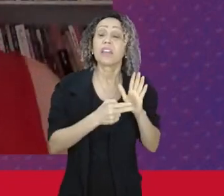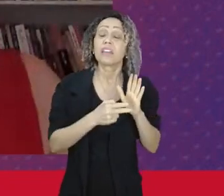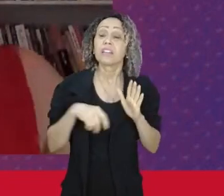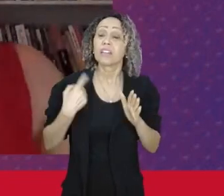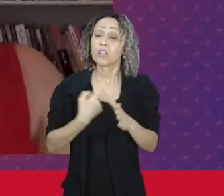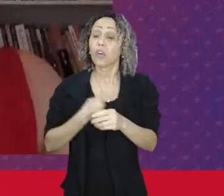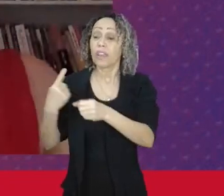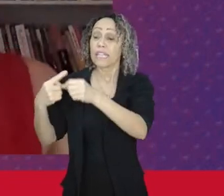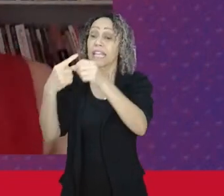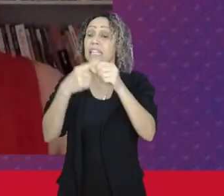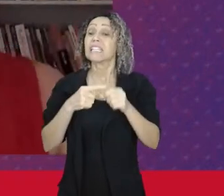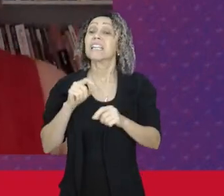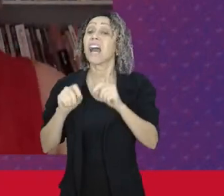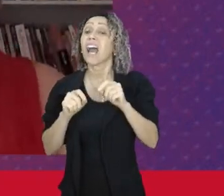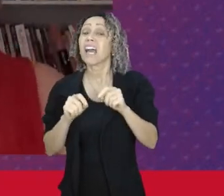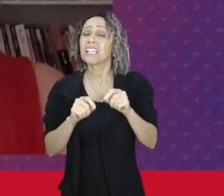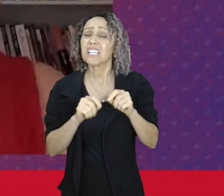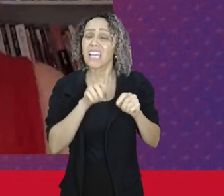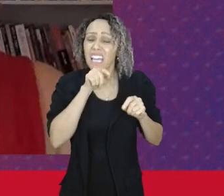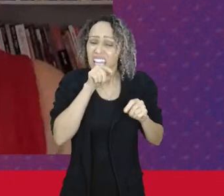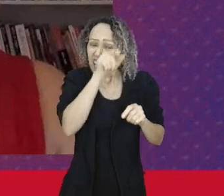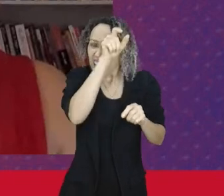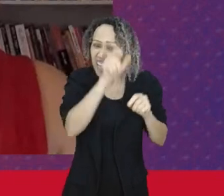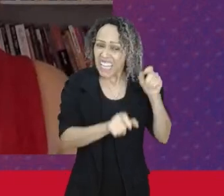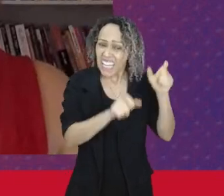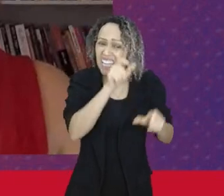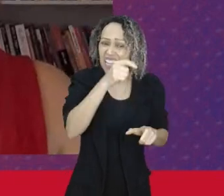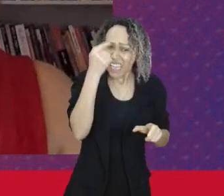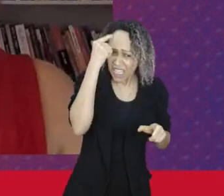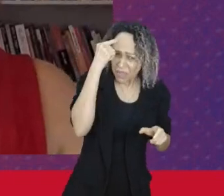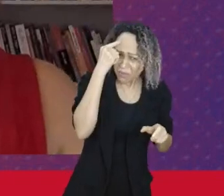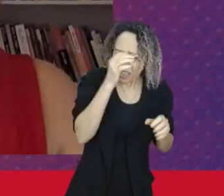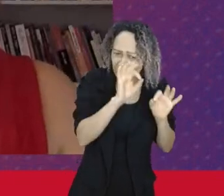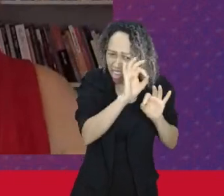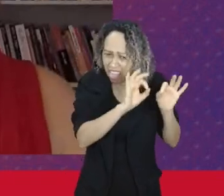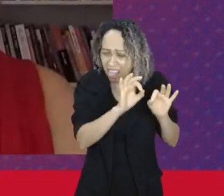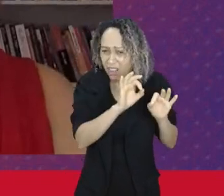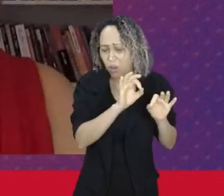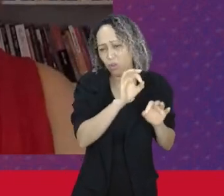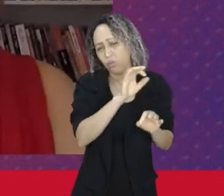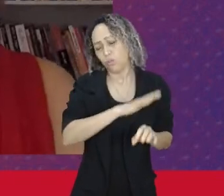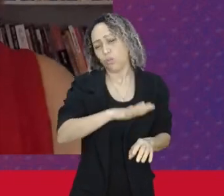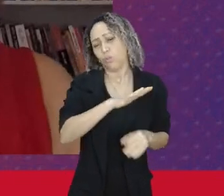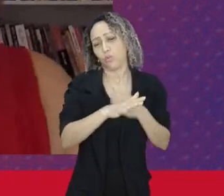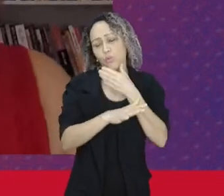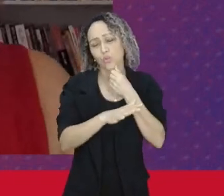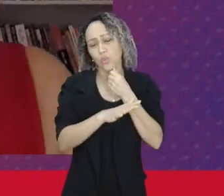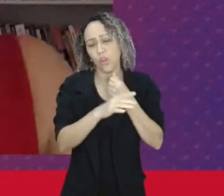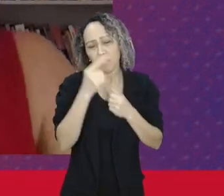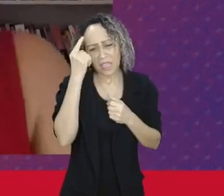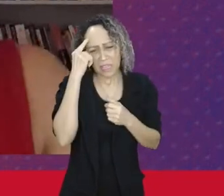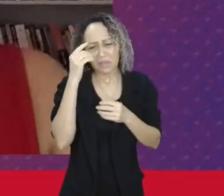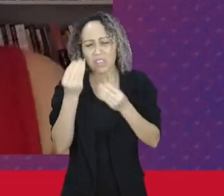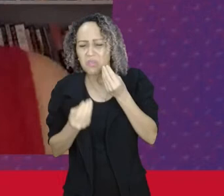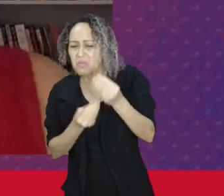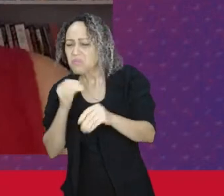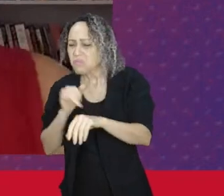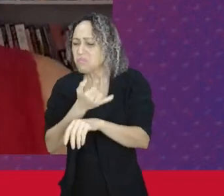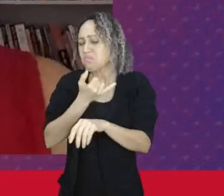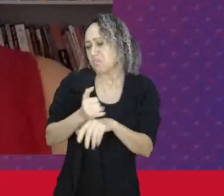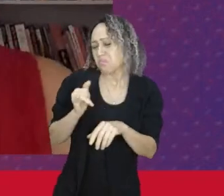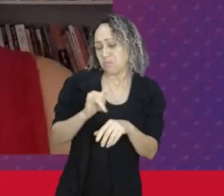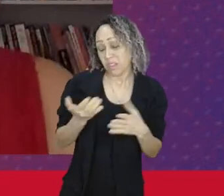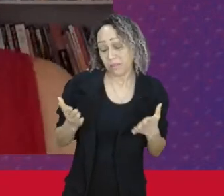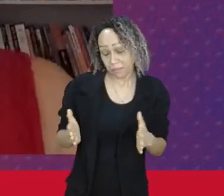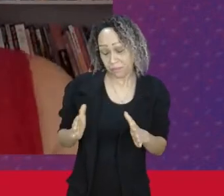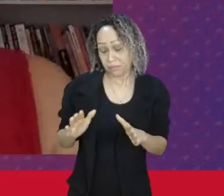pelos homens. E a grande maioria por homens brancos. Então, isso ocasiona que esses